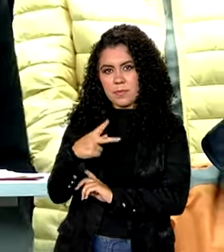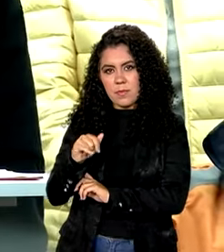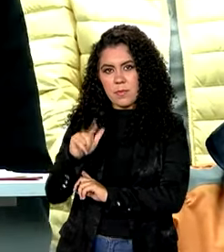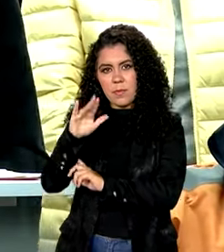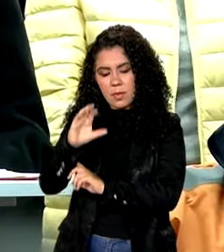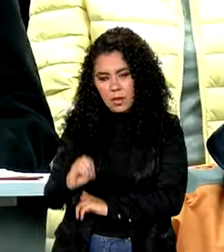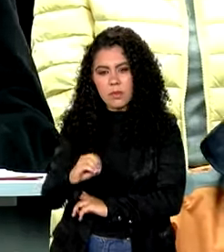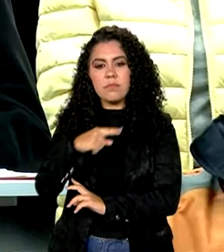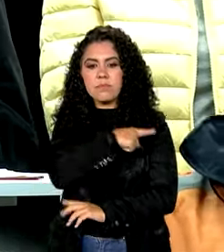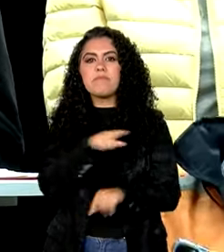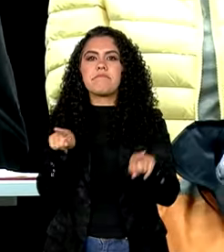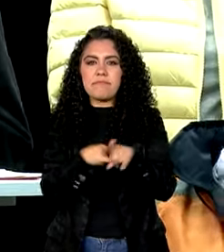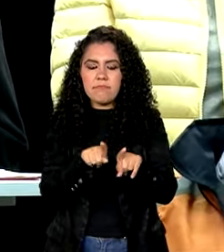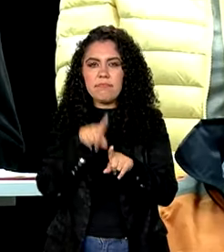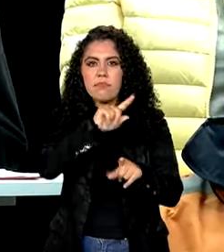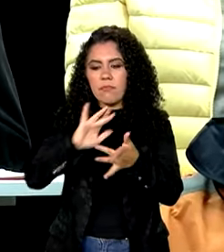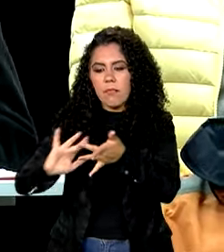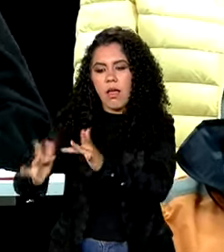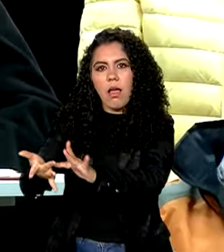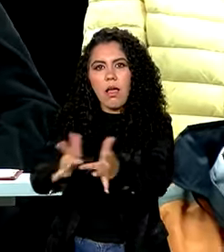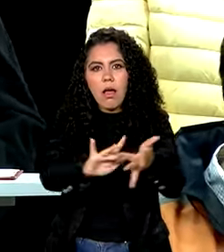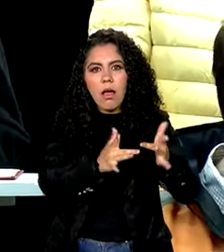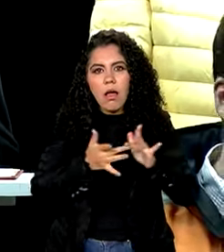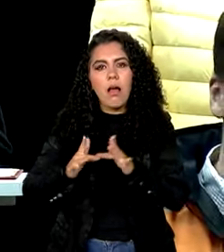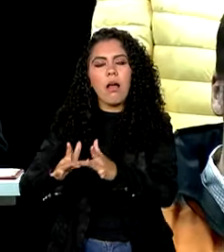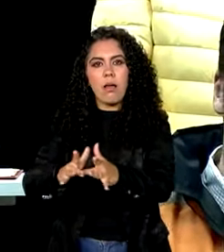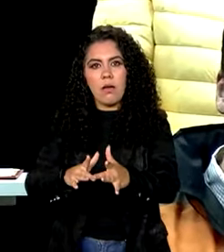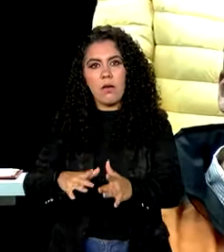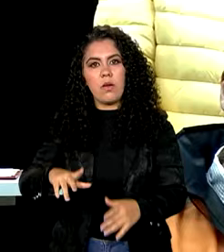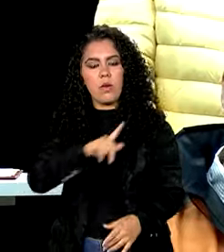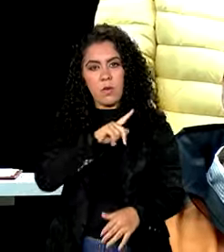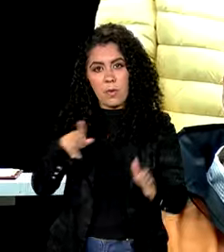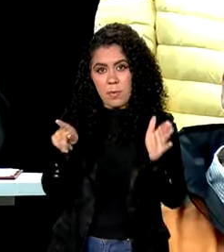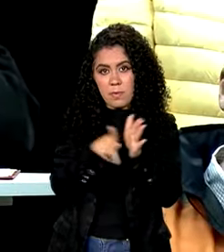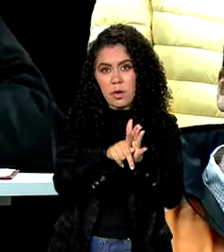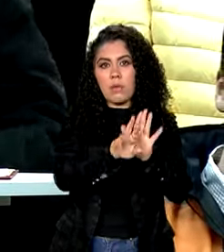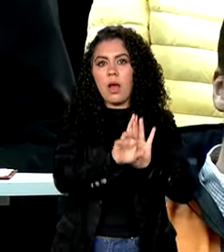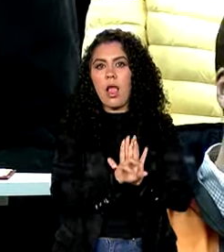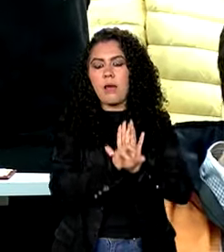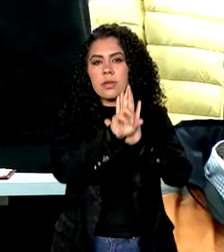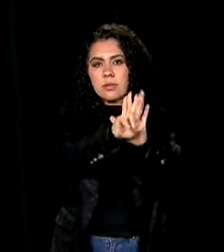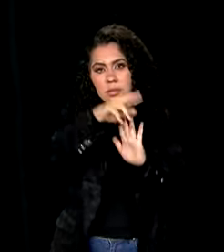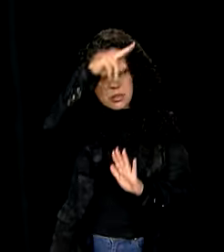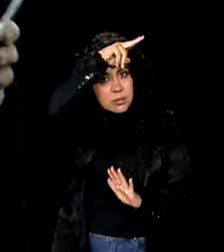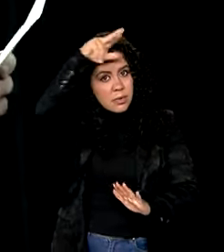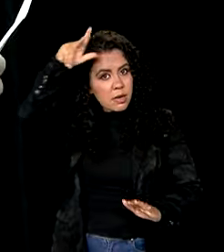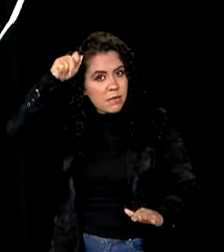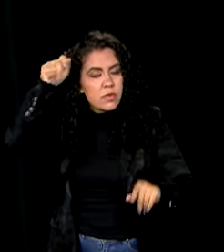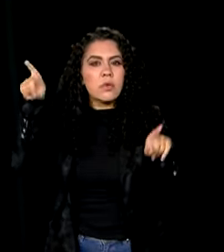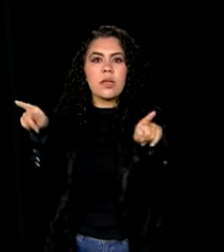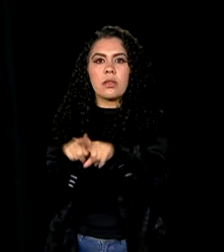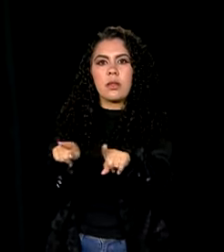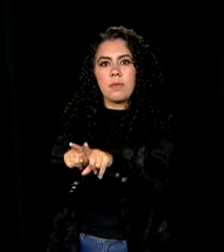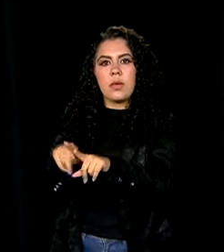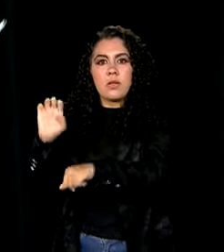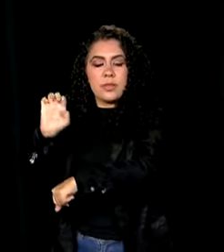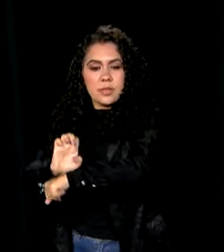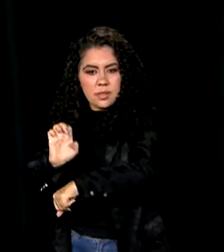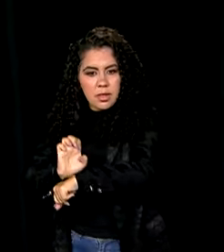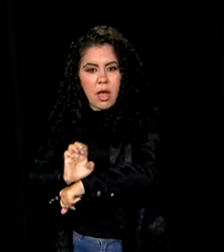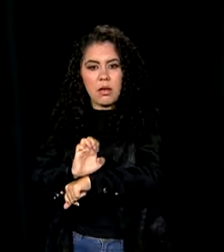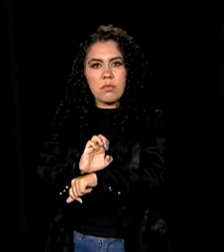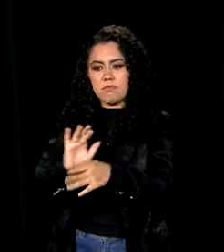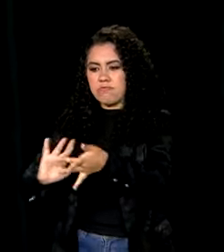Pimenta, também vai fazer articulações com os governos municipais e estadual. Todos os ministérios do nosso governo